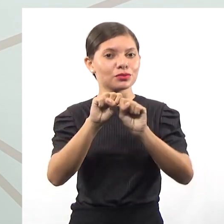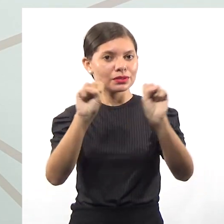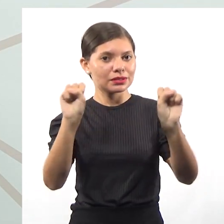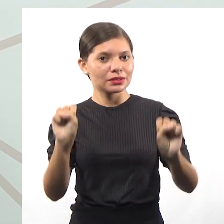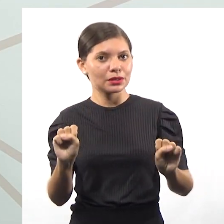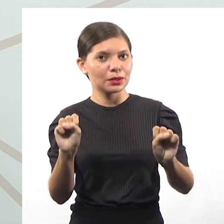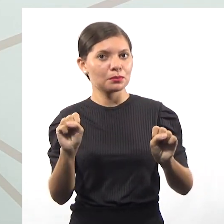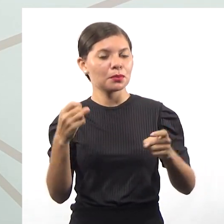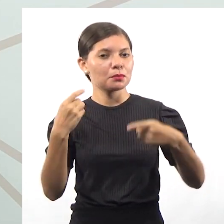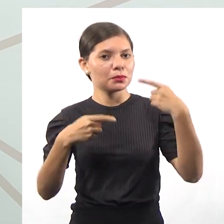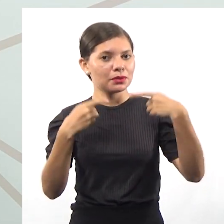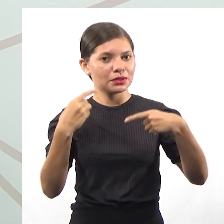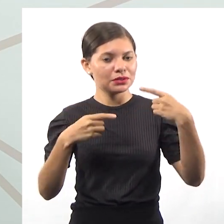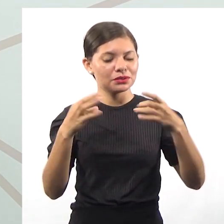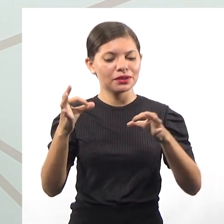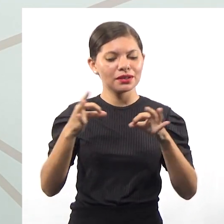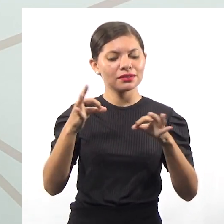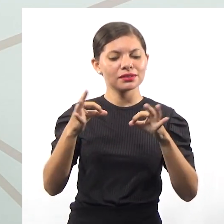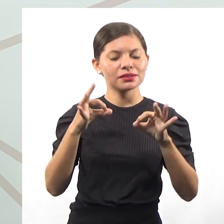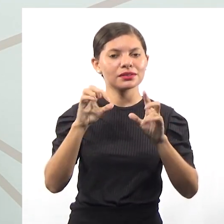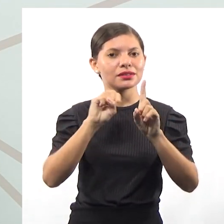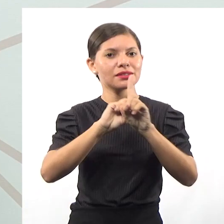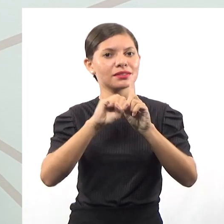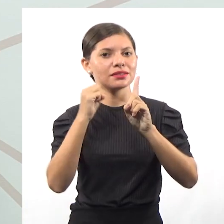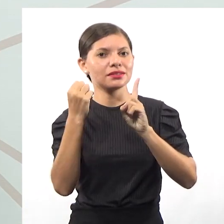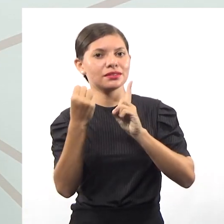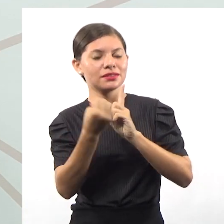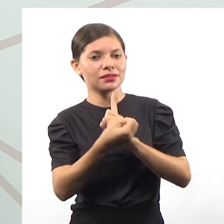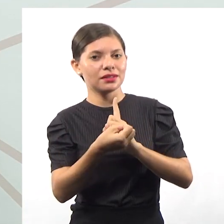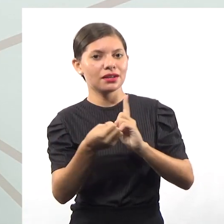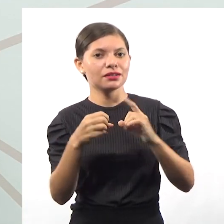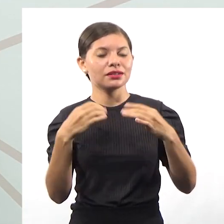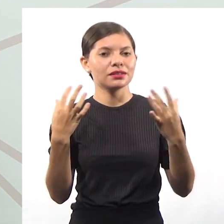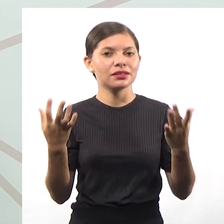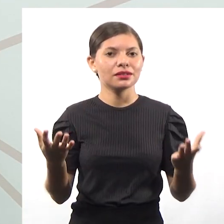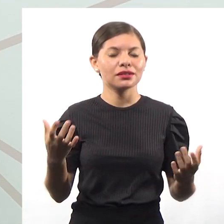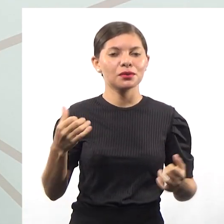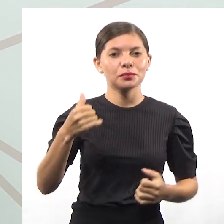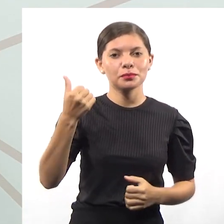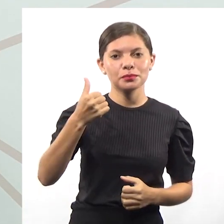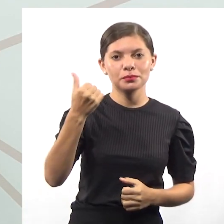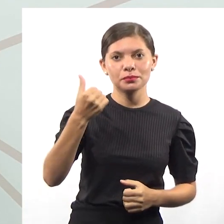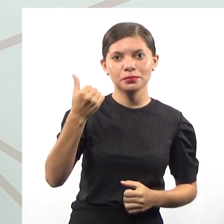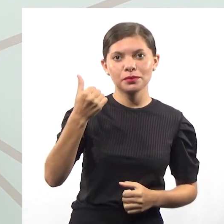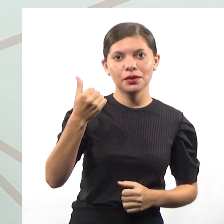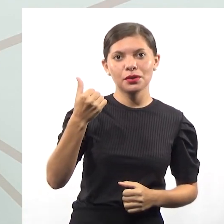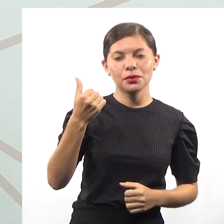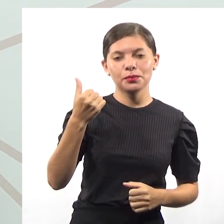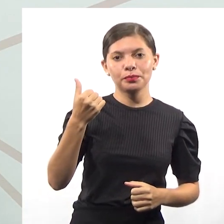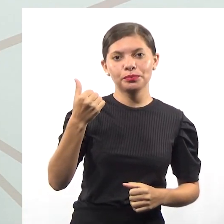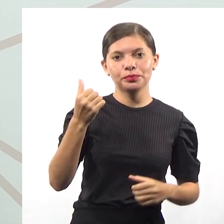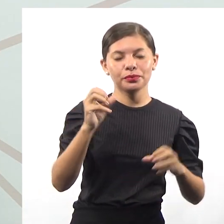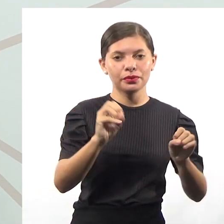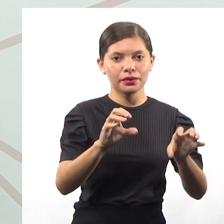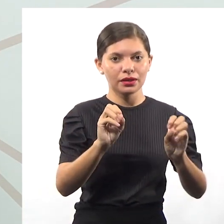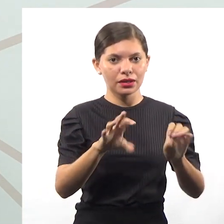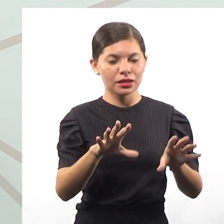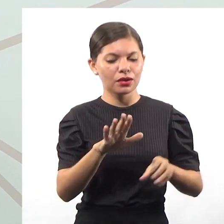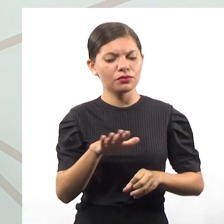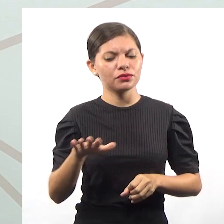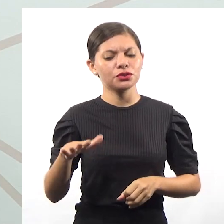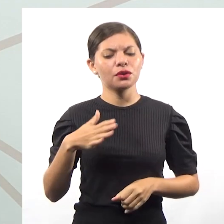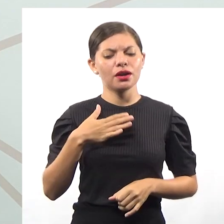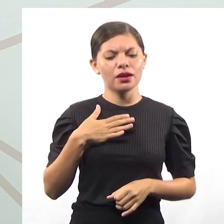a organização social. Então, aquele primeiro movimento da educação infantil, que era eu